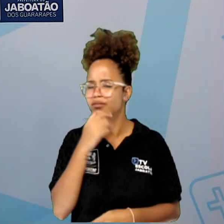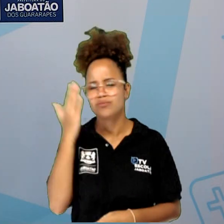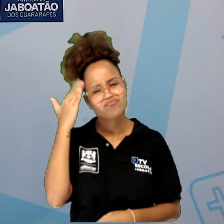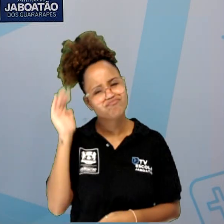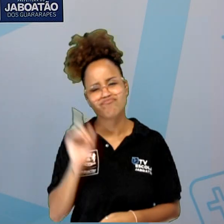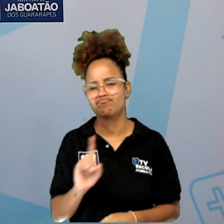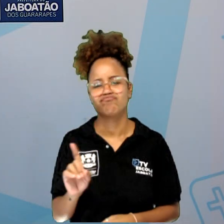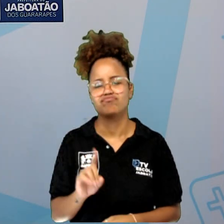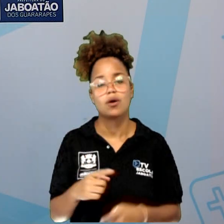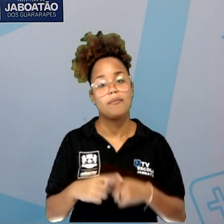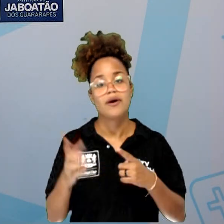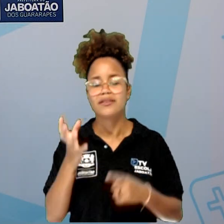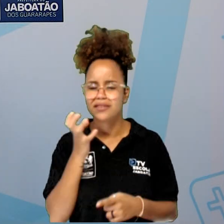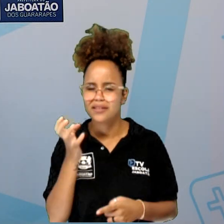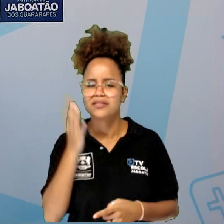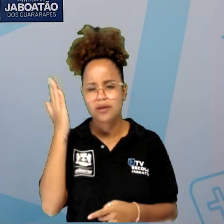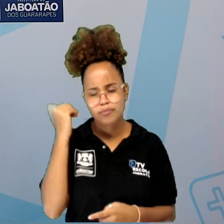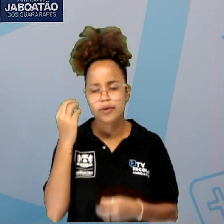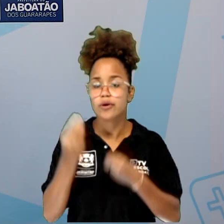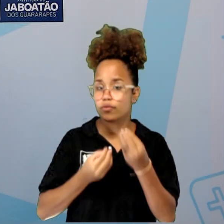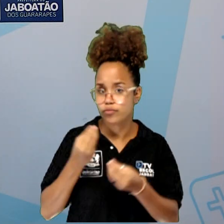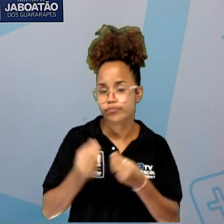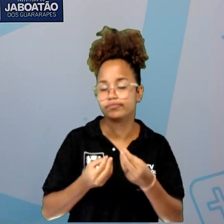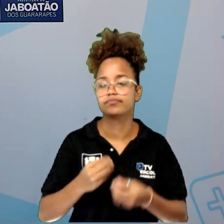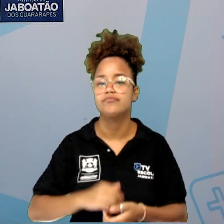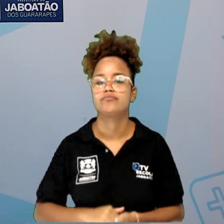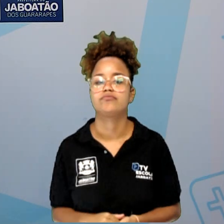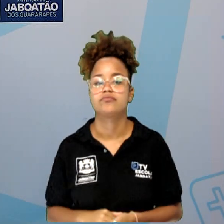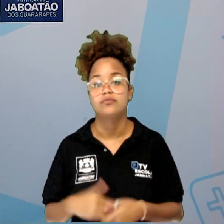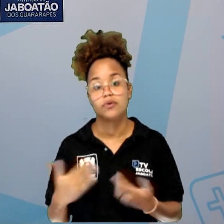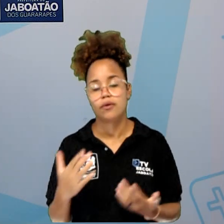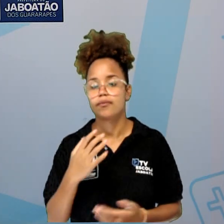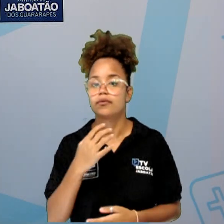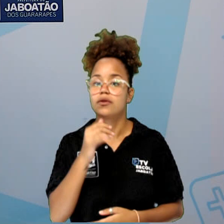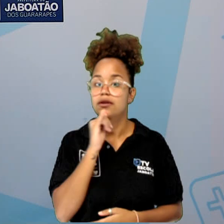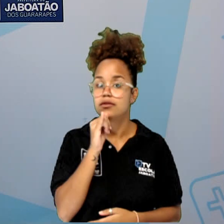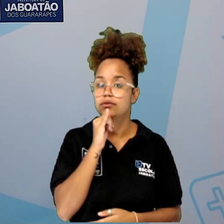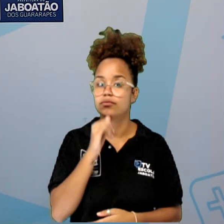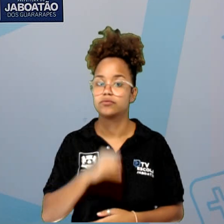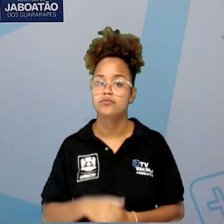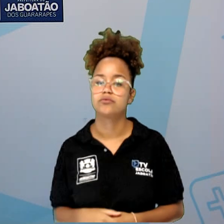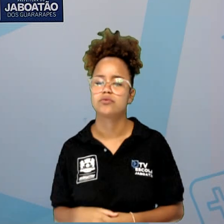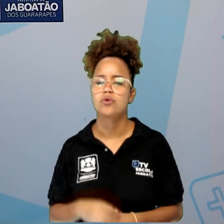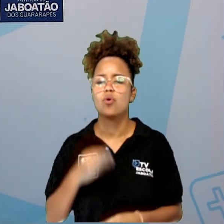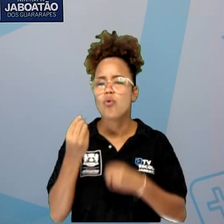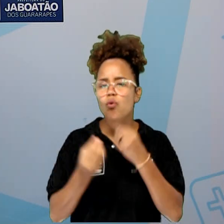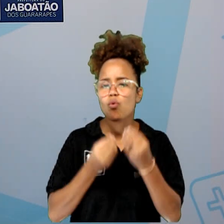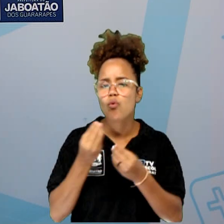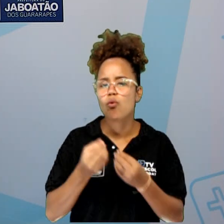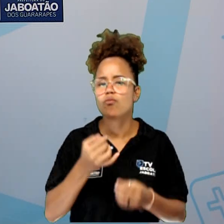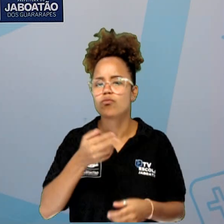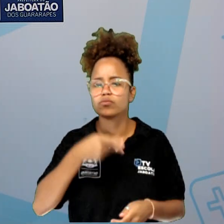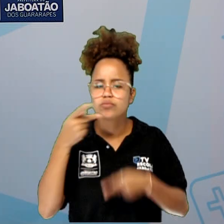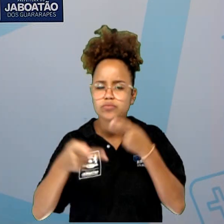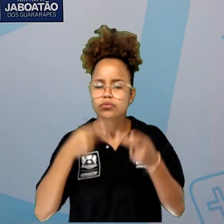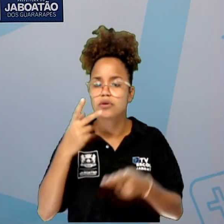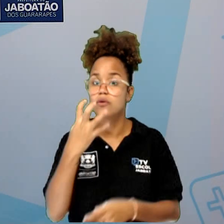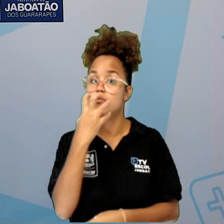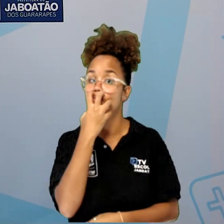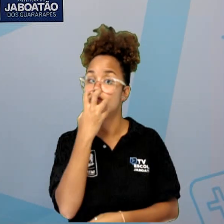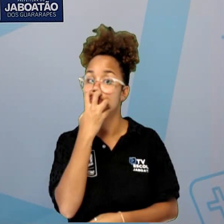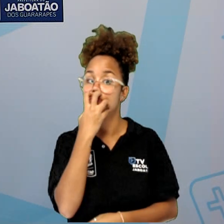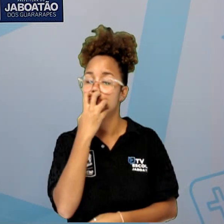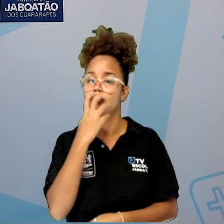gostaria de saber da tradução dessa palavra. Como, por exemplo, how do you say cachorro in